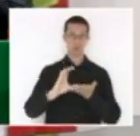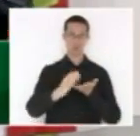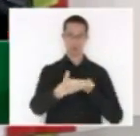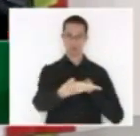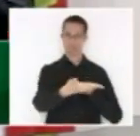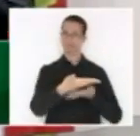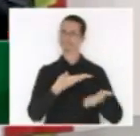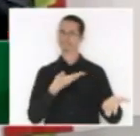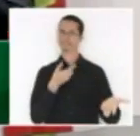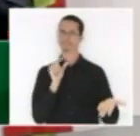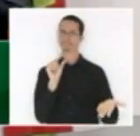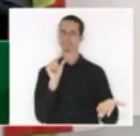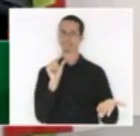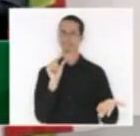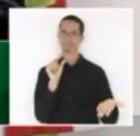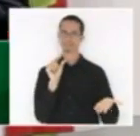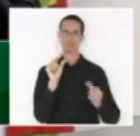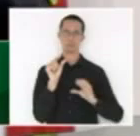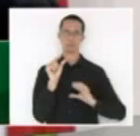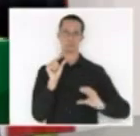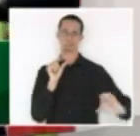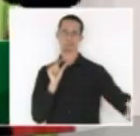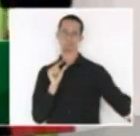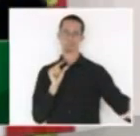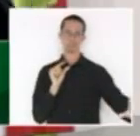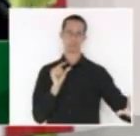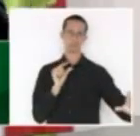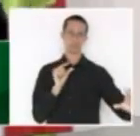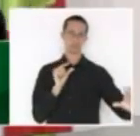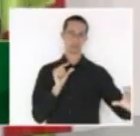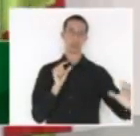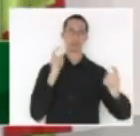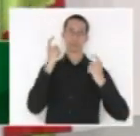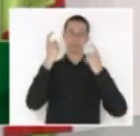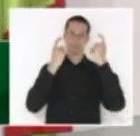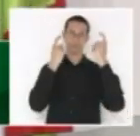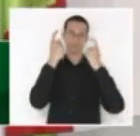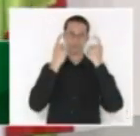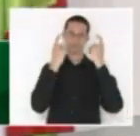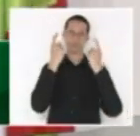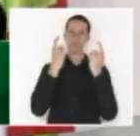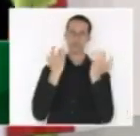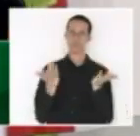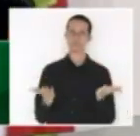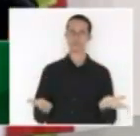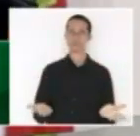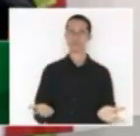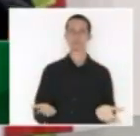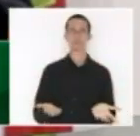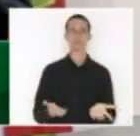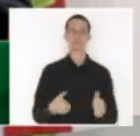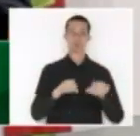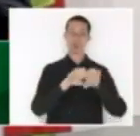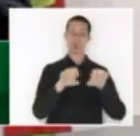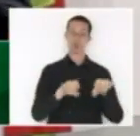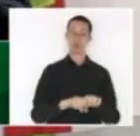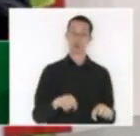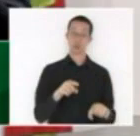preocupar. Aí é lógico, a estrutura, ela merece de uma atenção.